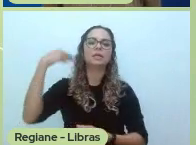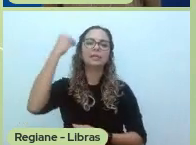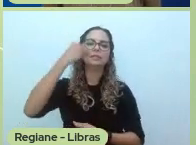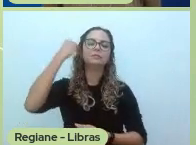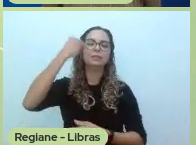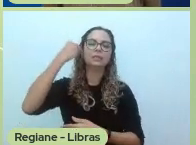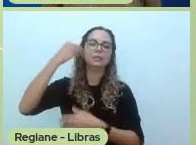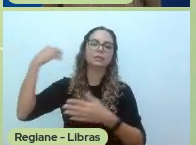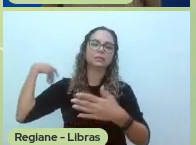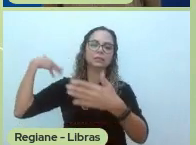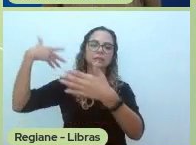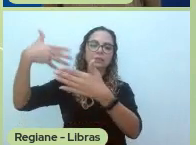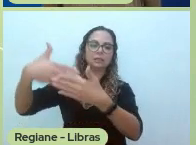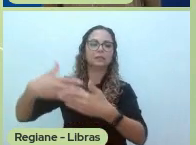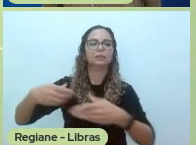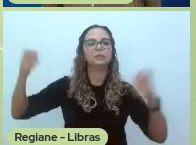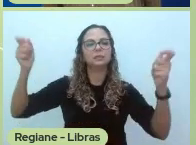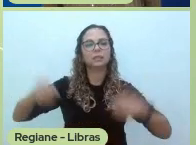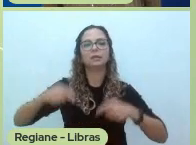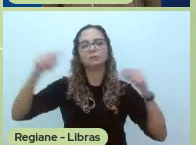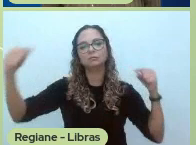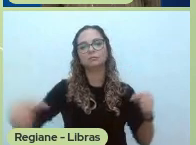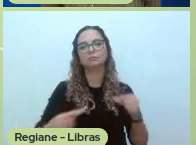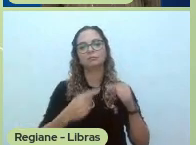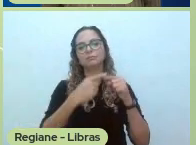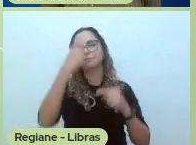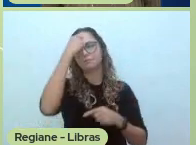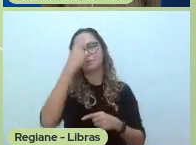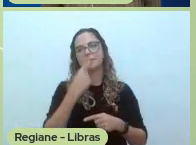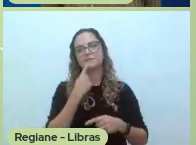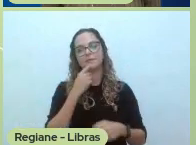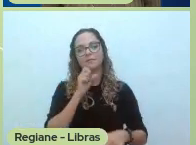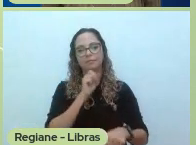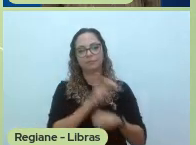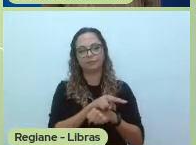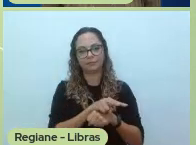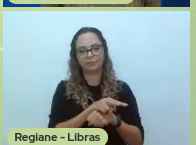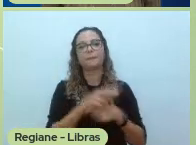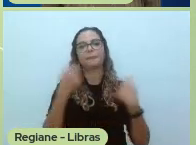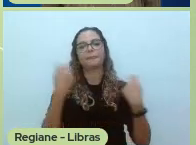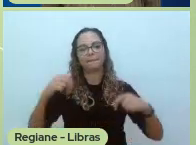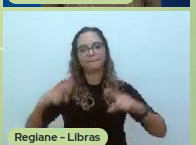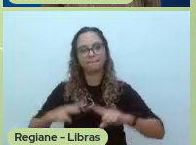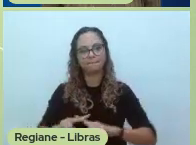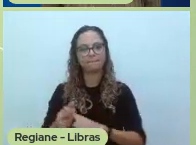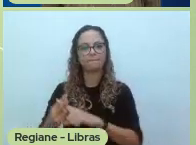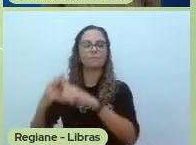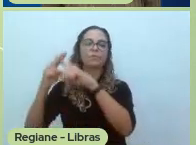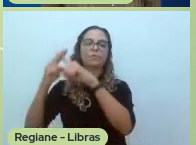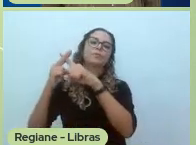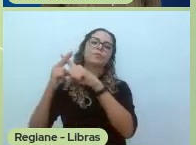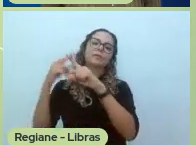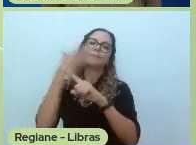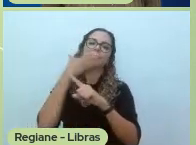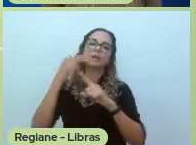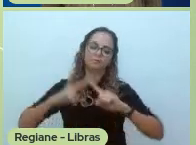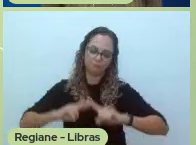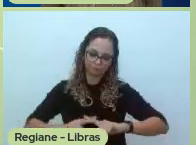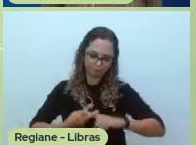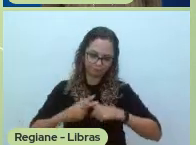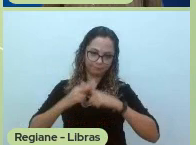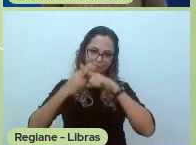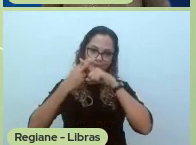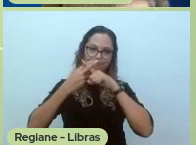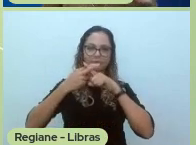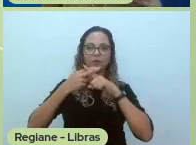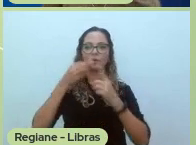traz de habilidade para preencher esse perfil. A gente precisa calibrar melhor o nosso olhar, porque ele está enviesado a partir de